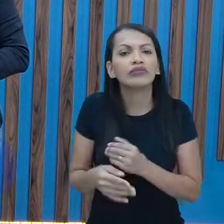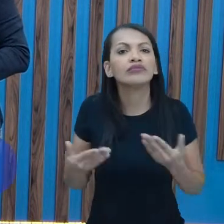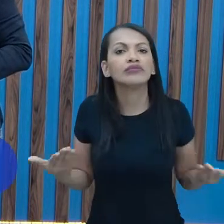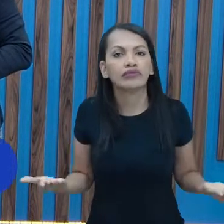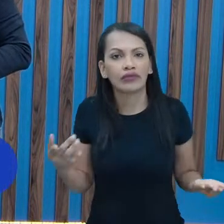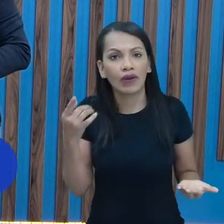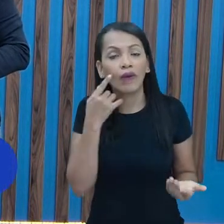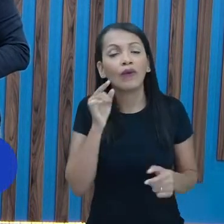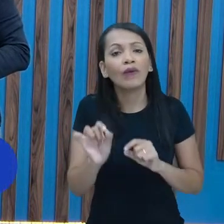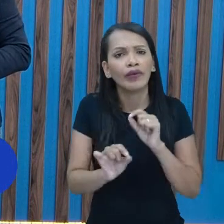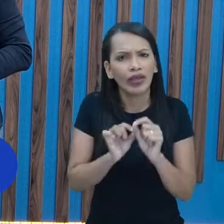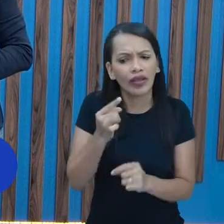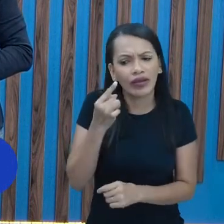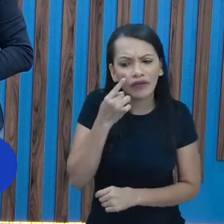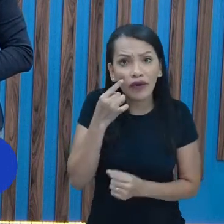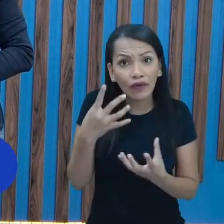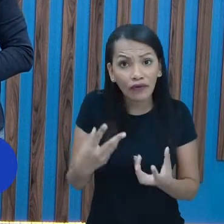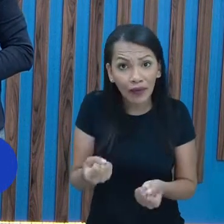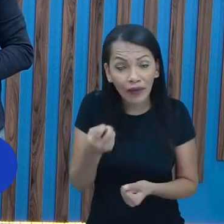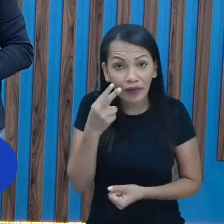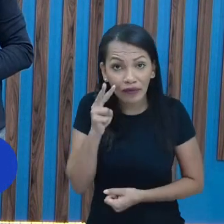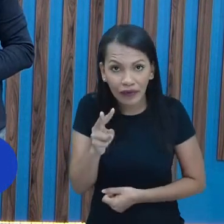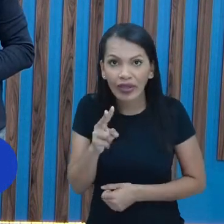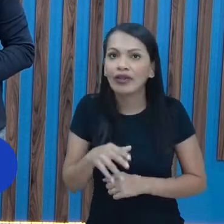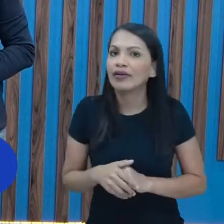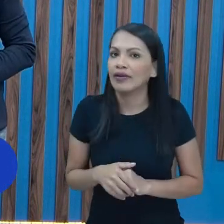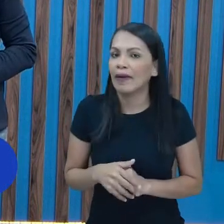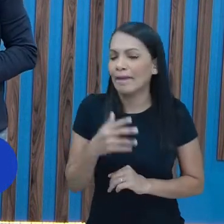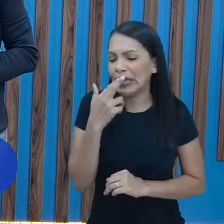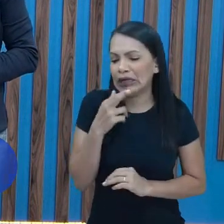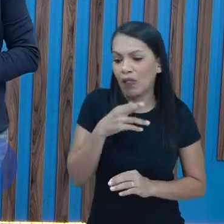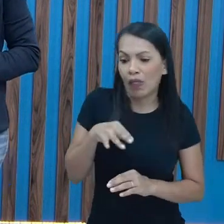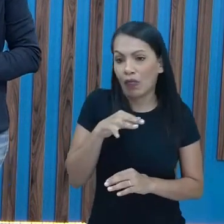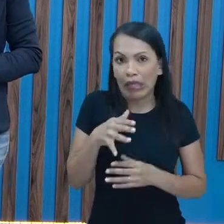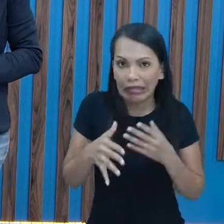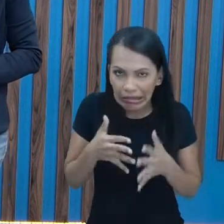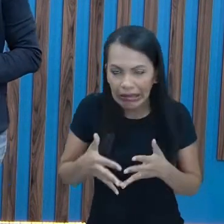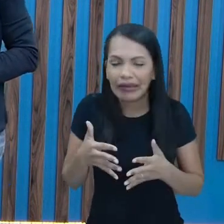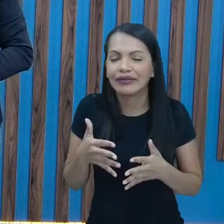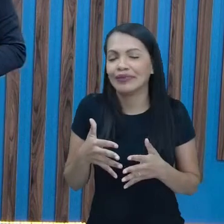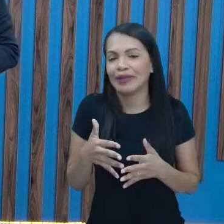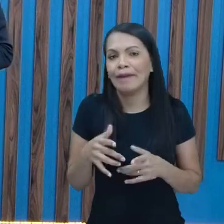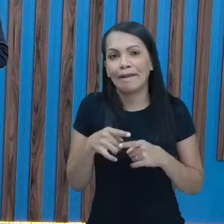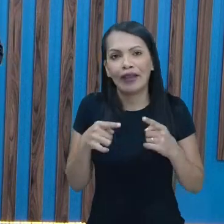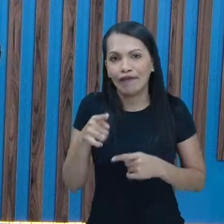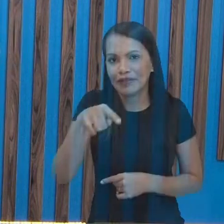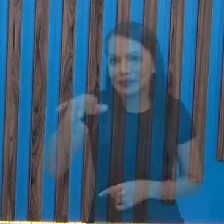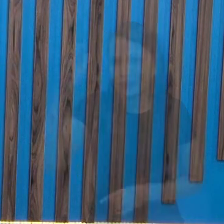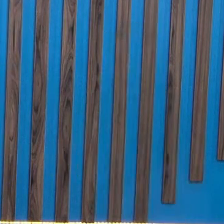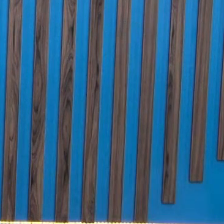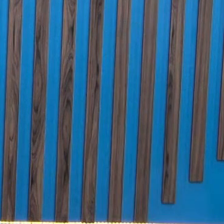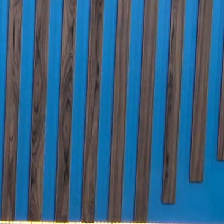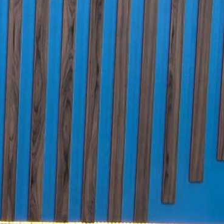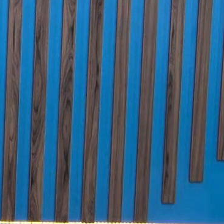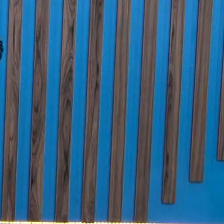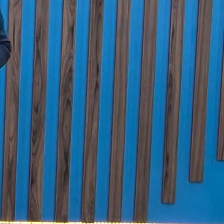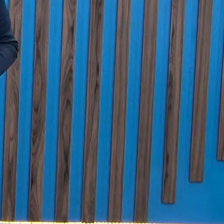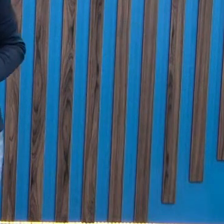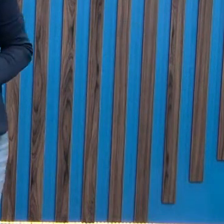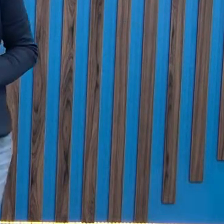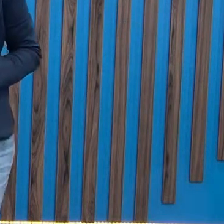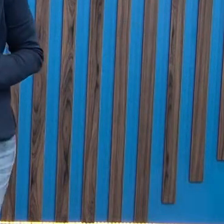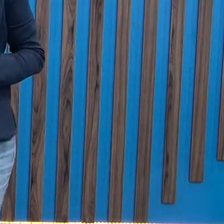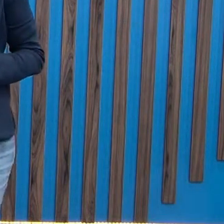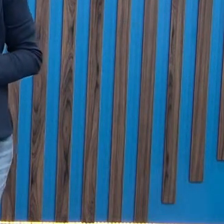aí, professora? Você vai ver daqui a pouquinho, tá? Deu uma enrolada aqui agora na minha língua, mas vocês me entenderam. Vamos ver de que forma